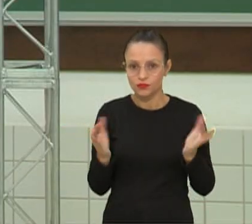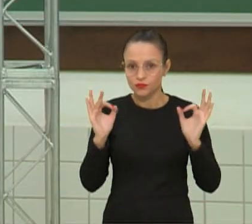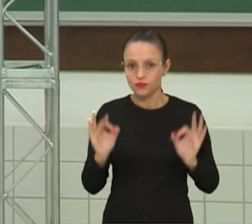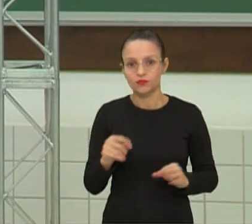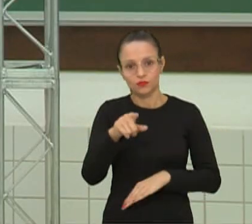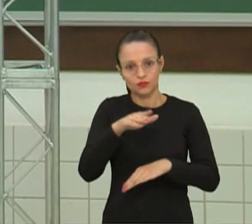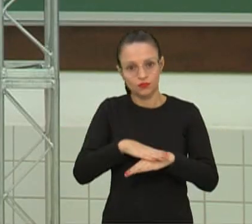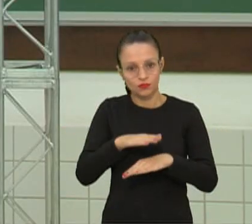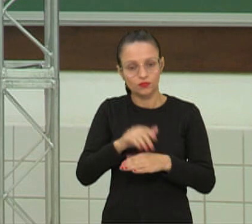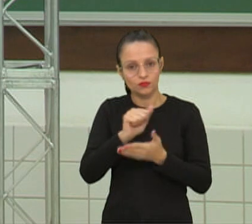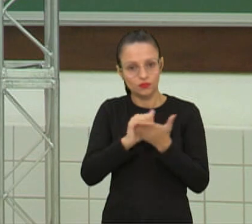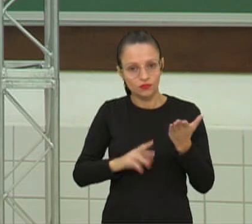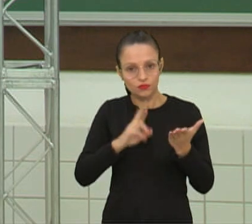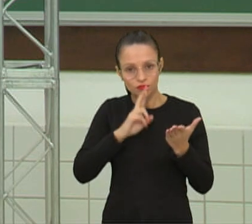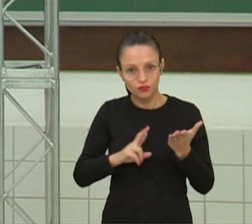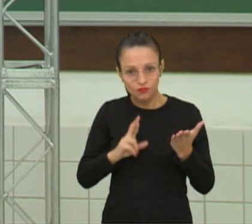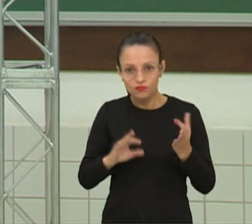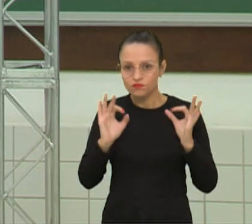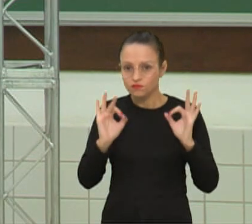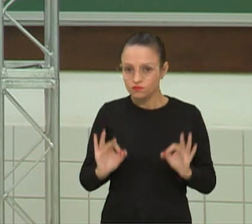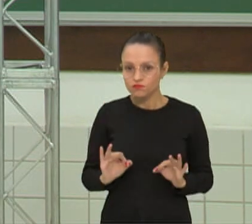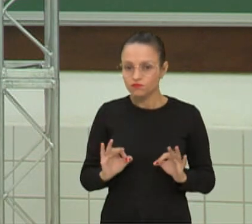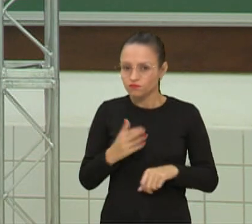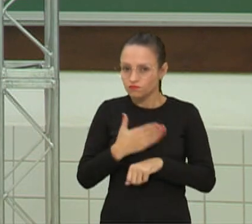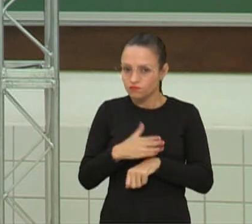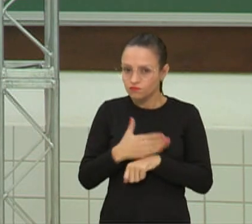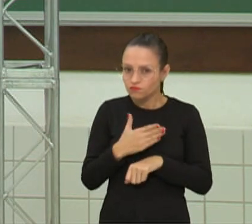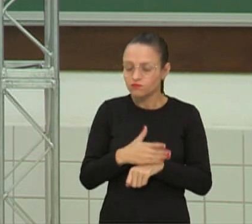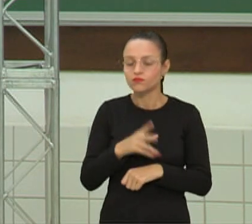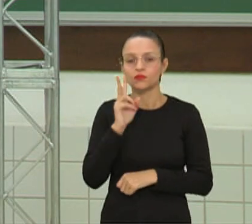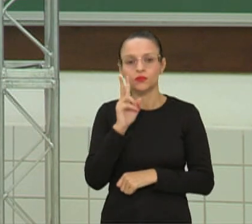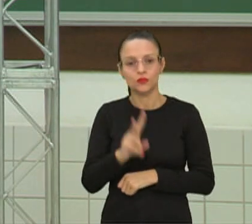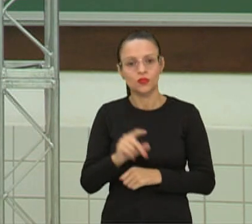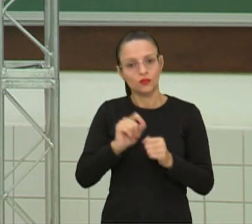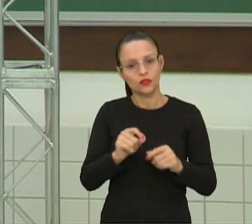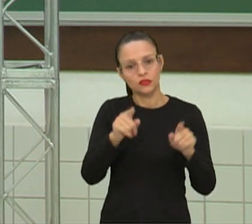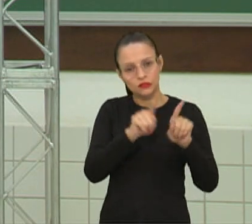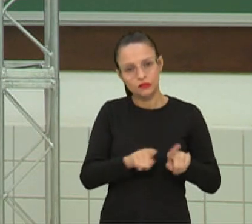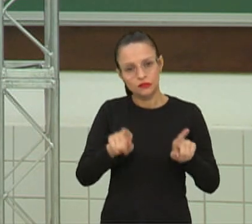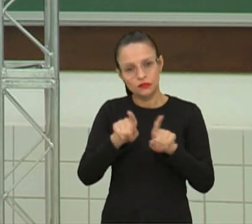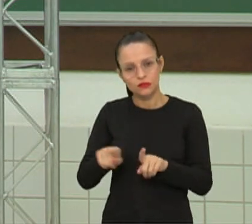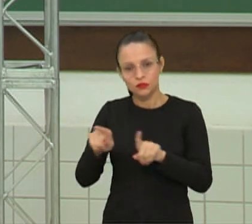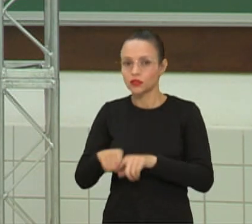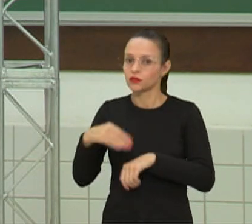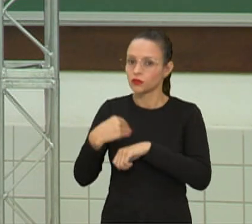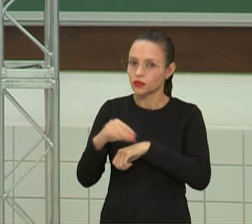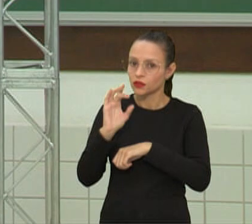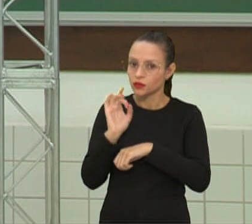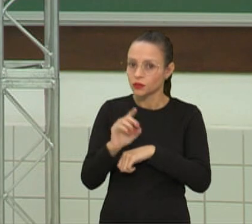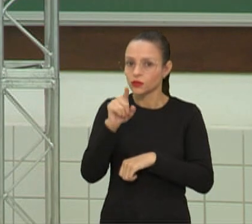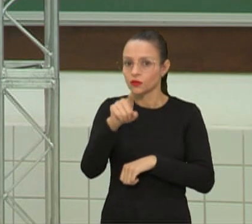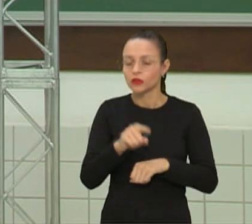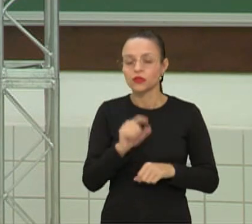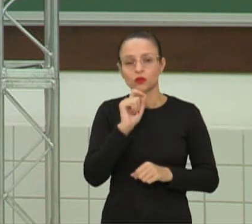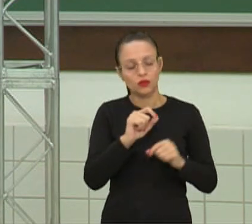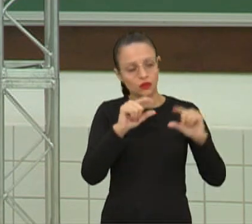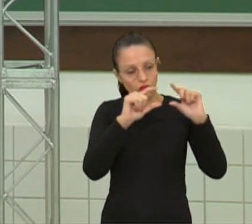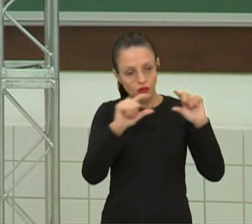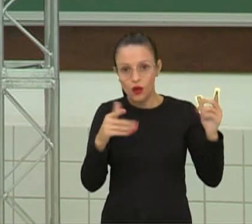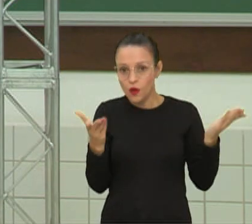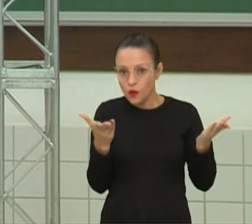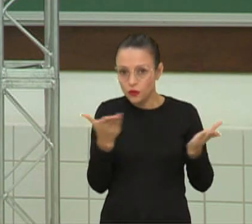Faça as atividades com atenção, capriche lá nas equações, dá uma olhada, refaça os exercícios. Eu recomendo que você pegue essas equações que